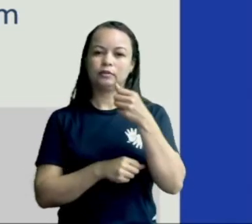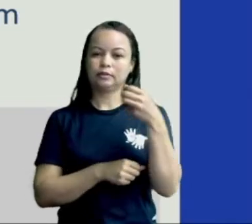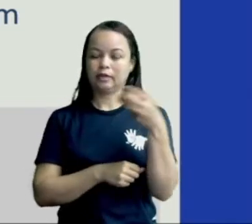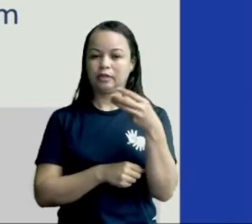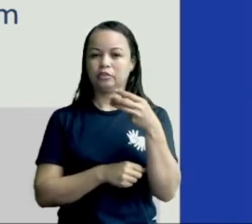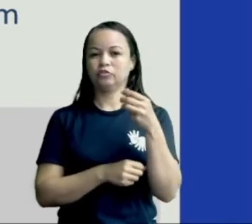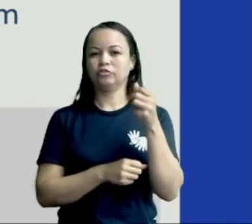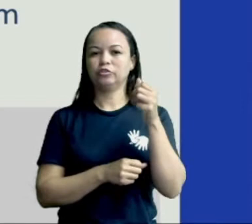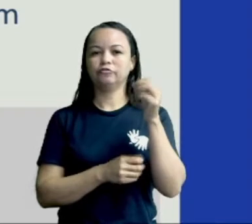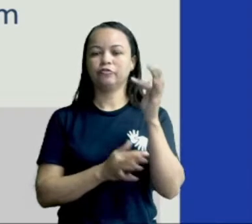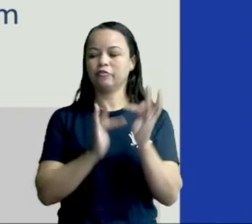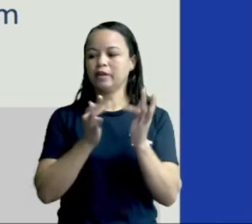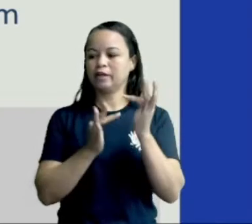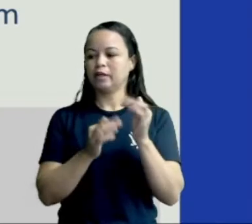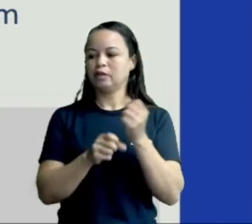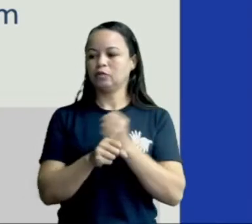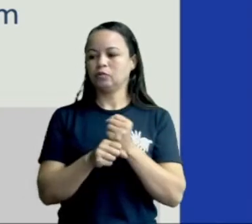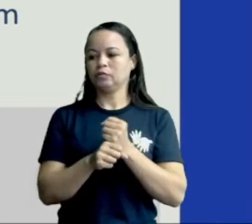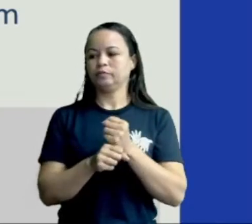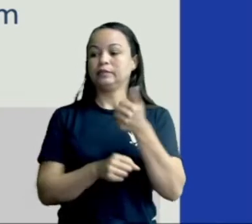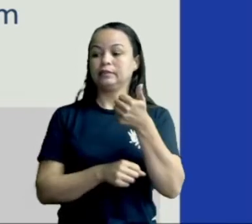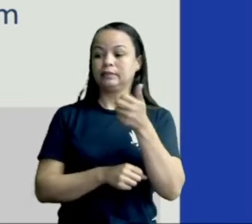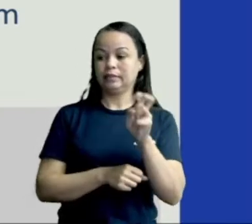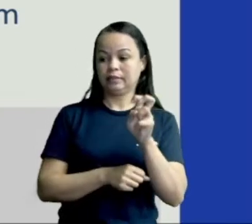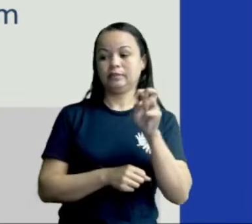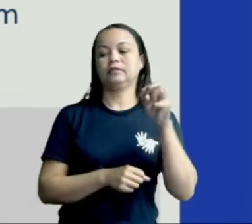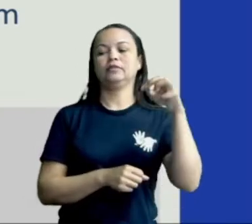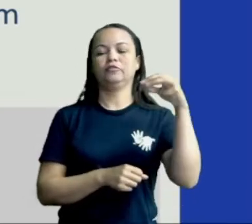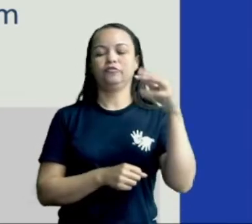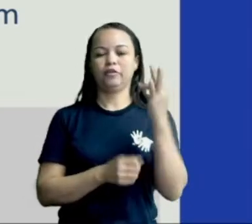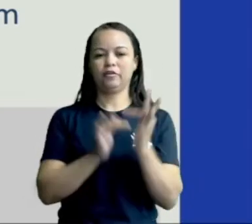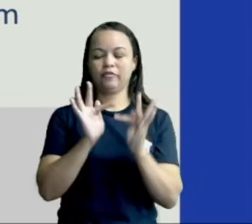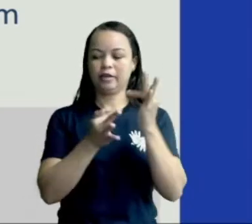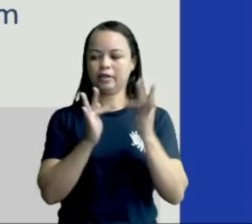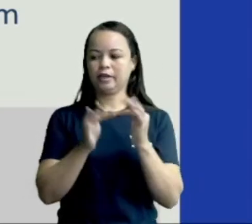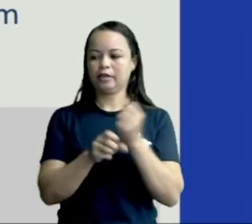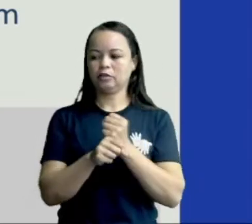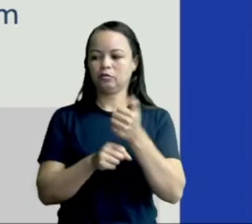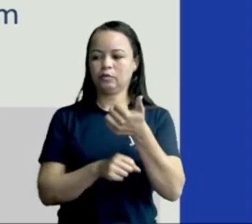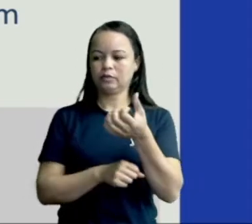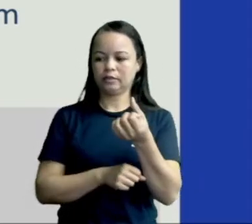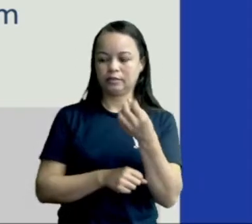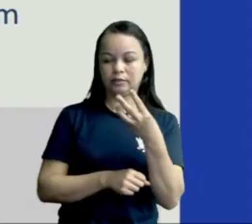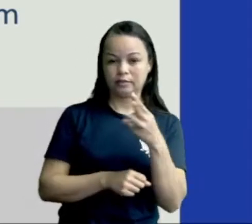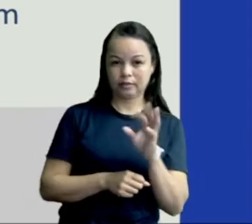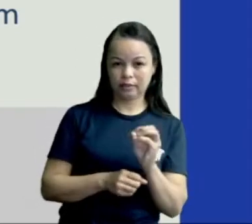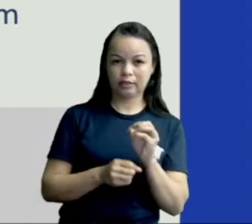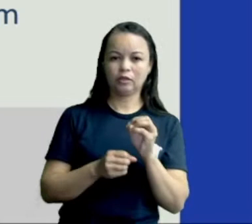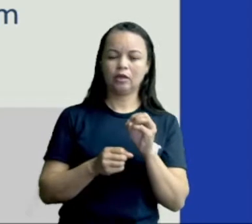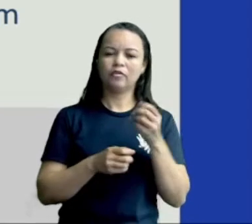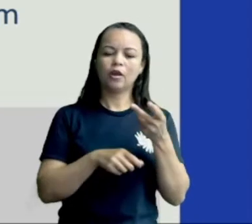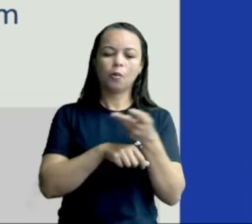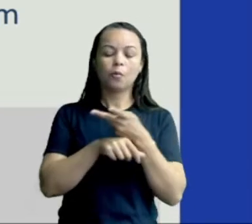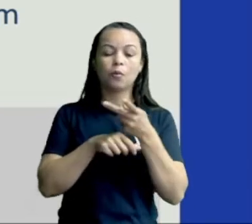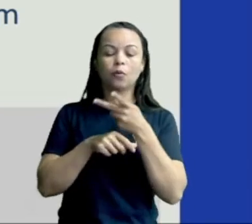os holandeses atacaram Pernambuco. Vinham em busca do açúcar produzido aqui na província. Lembra que eu falei?